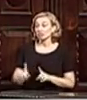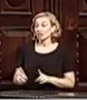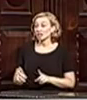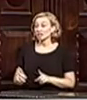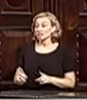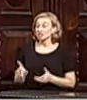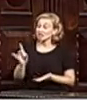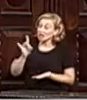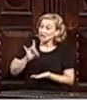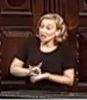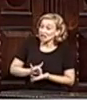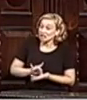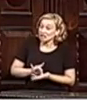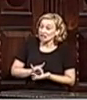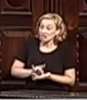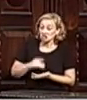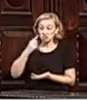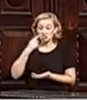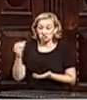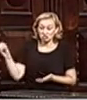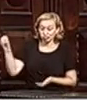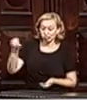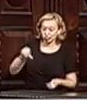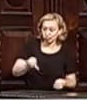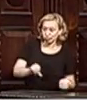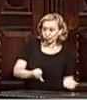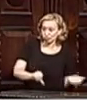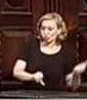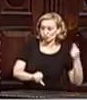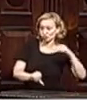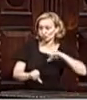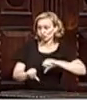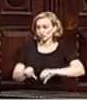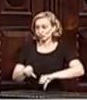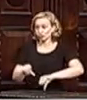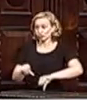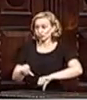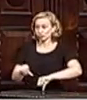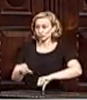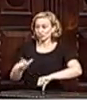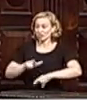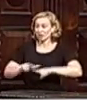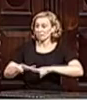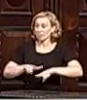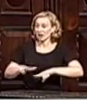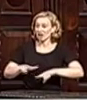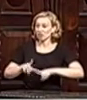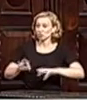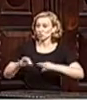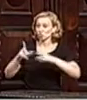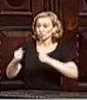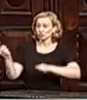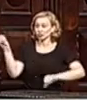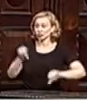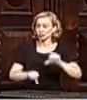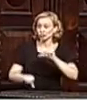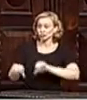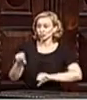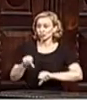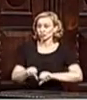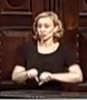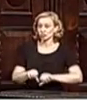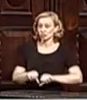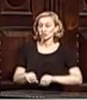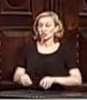economia continua declinando, nós continuamos gerando desemprego e índices galopantes no Rio de Janeiro e se instalou no